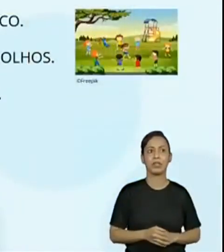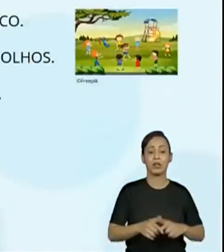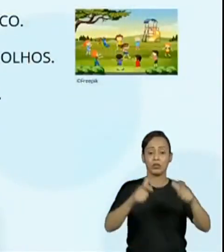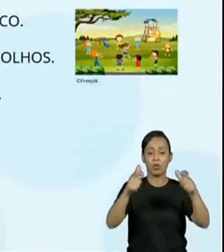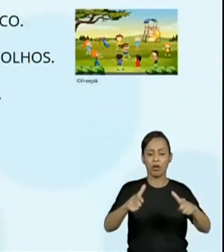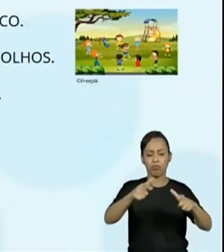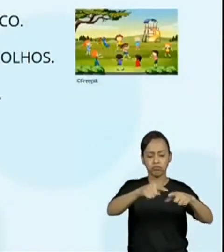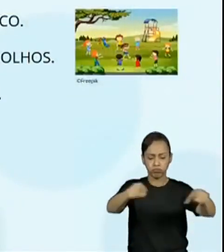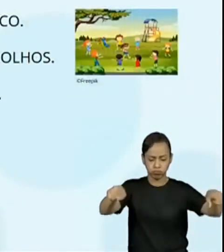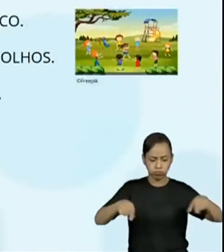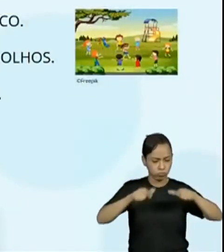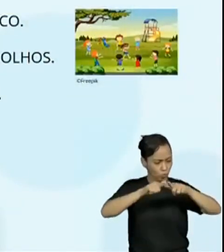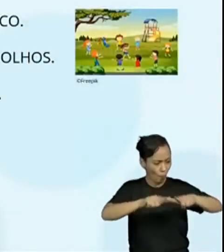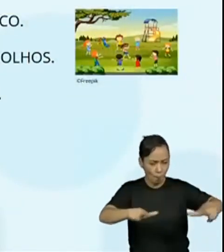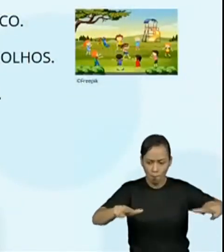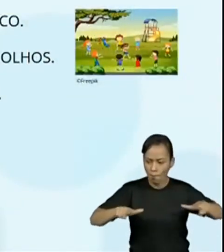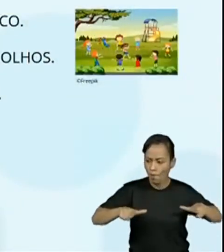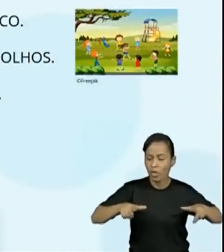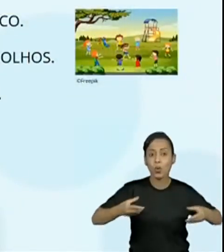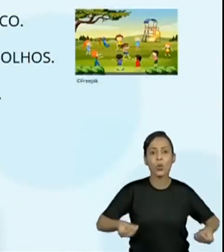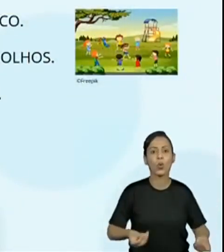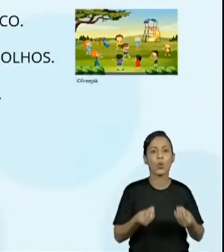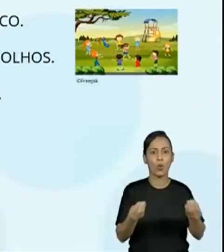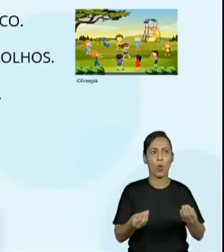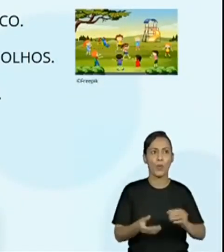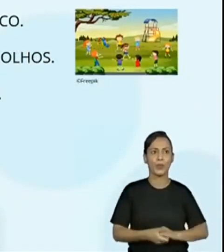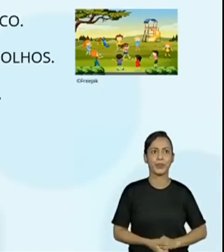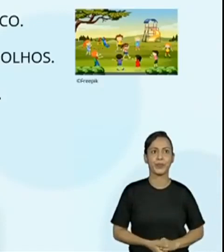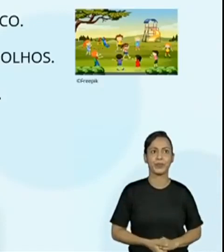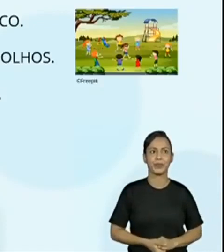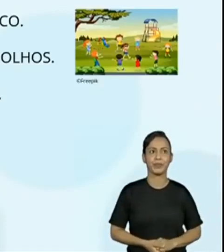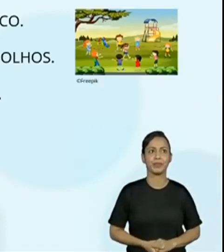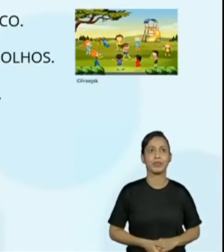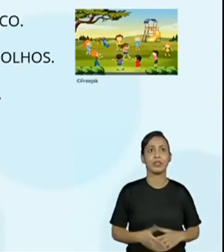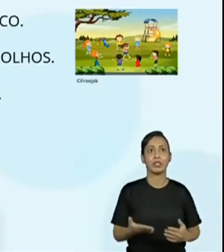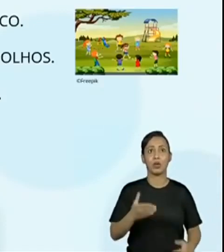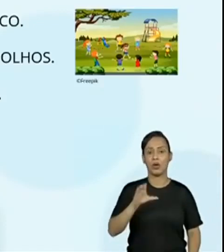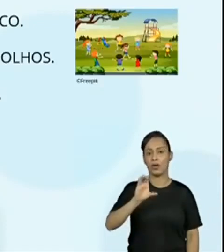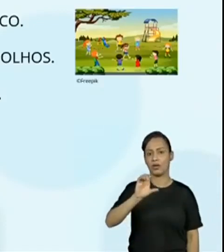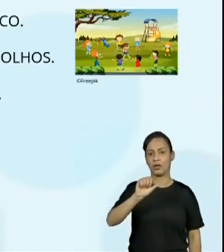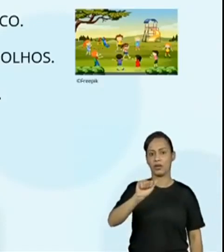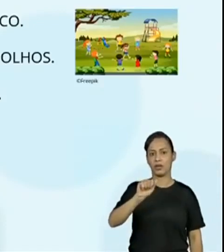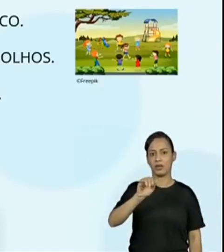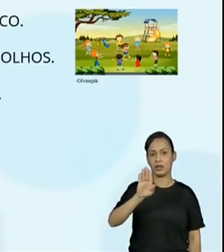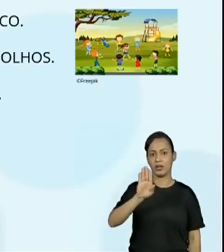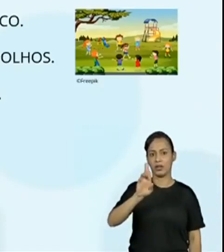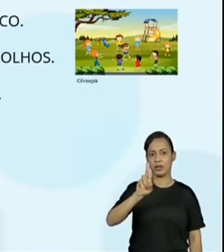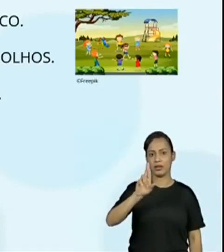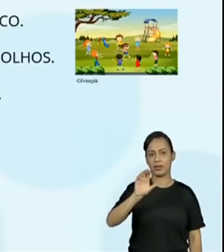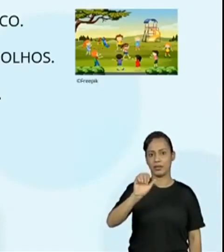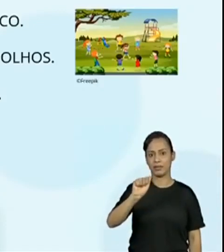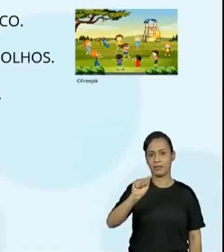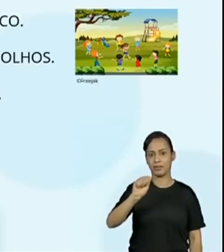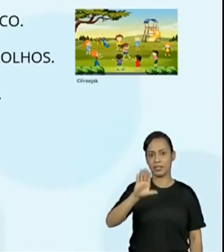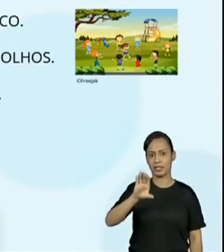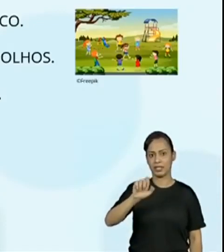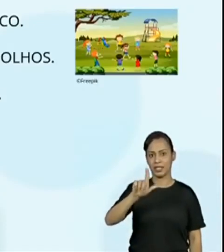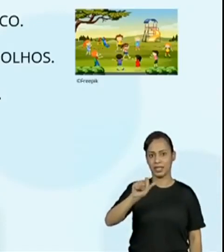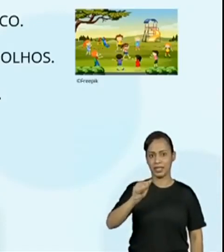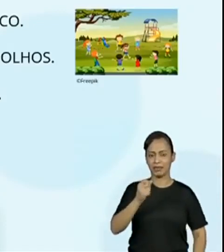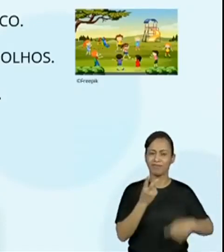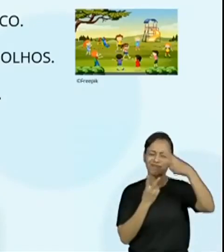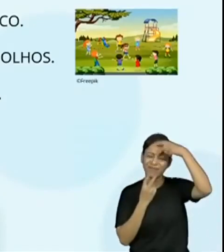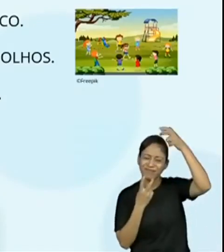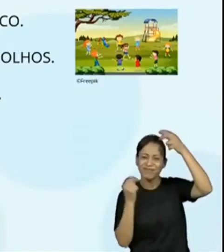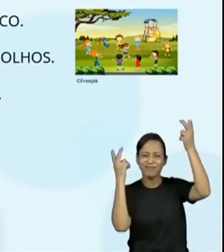bem, esta é a primeira parte. Observe aqui, ó, cabra cega, também conhecido como cobra cega, pata